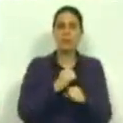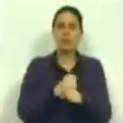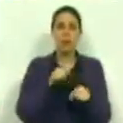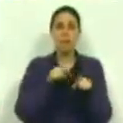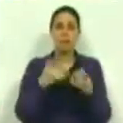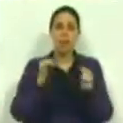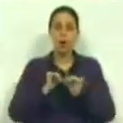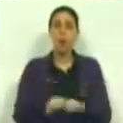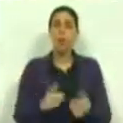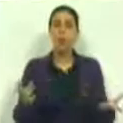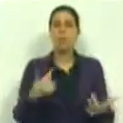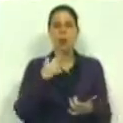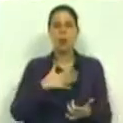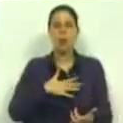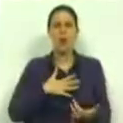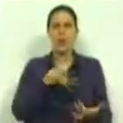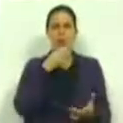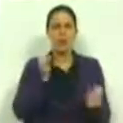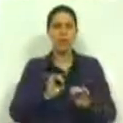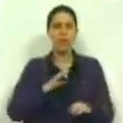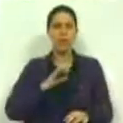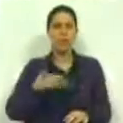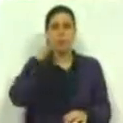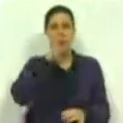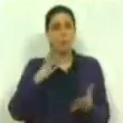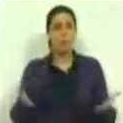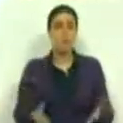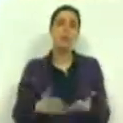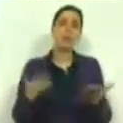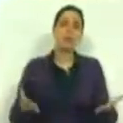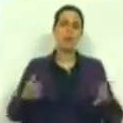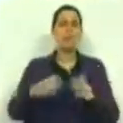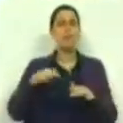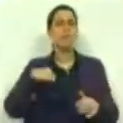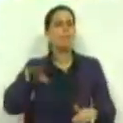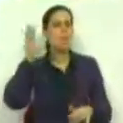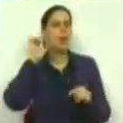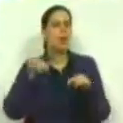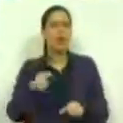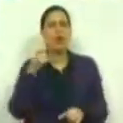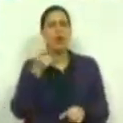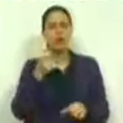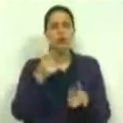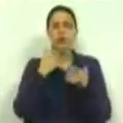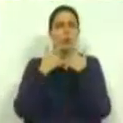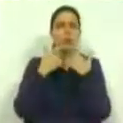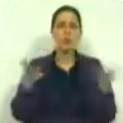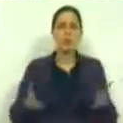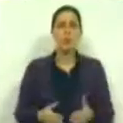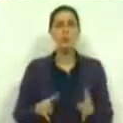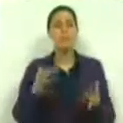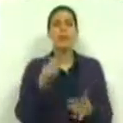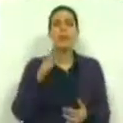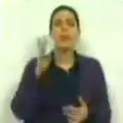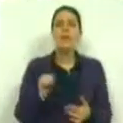Até disso a oposição não quis falar, Sr. Primeiro-Ministro. Agora, nós ouvimos aqui um pouco de tudo.